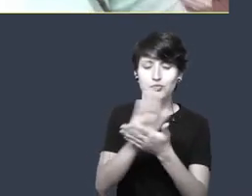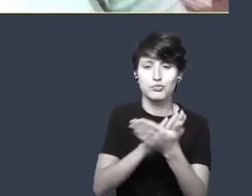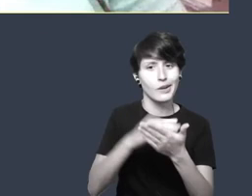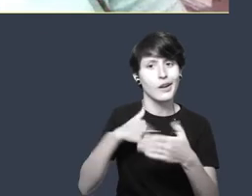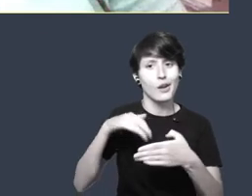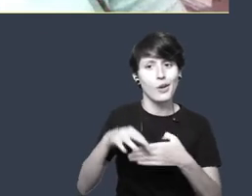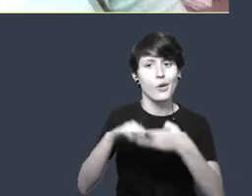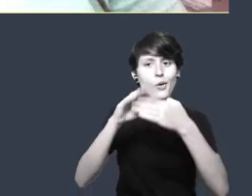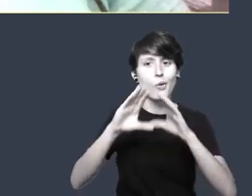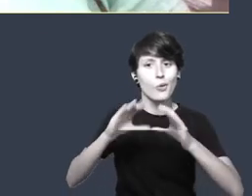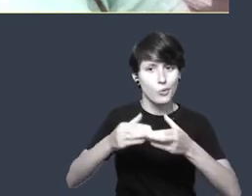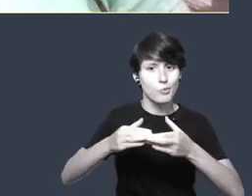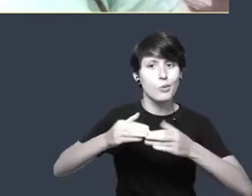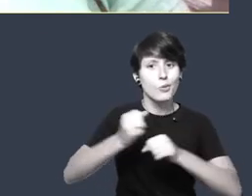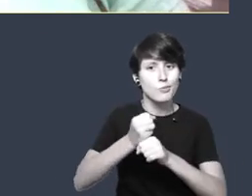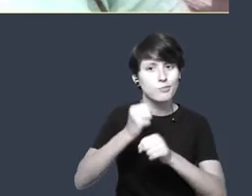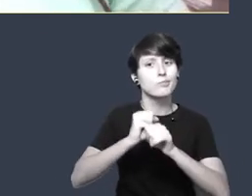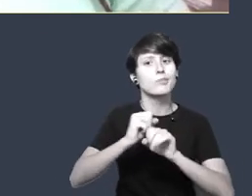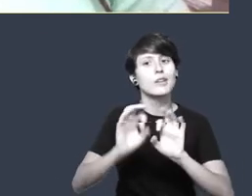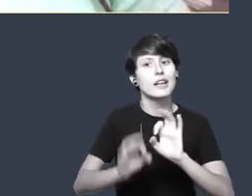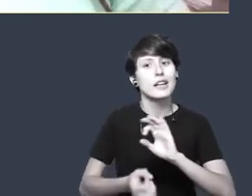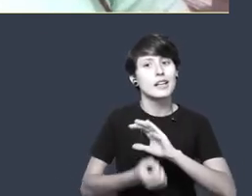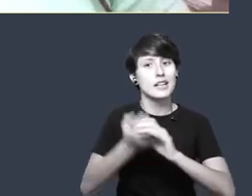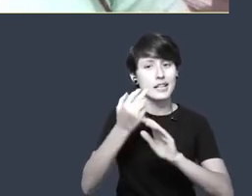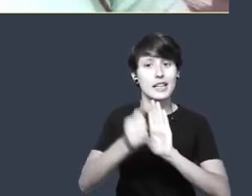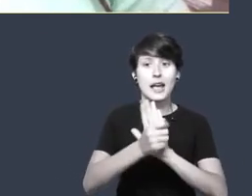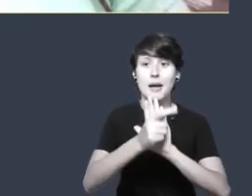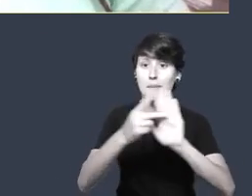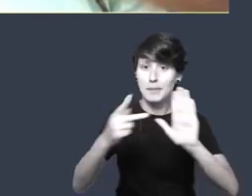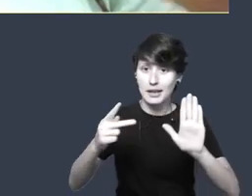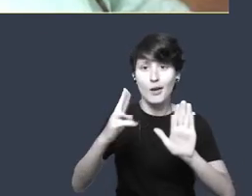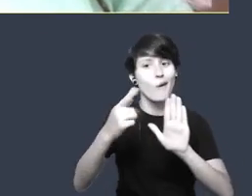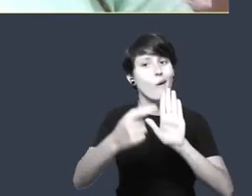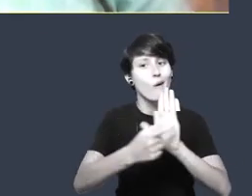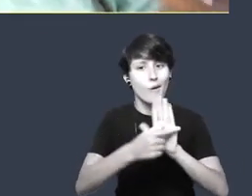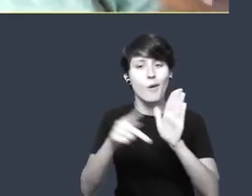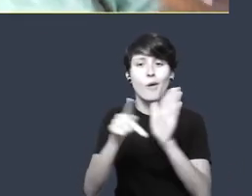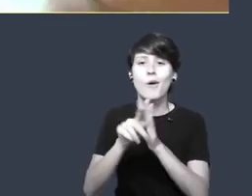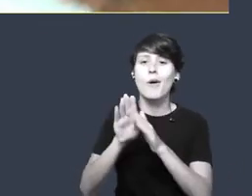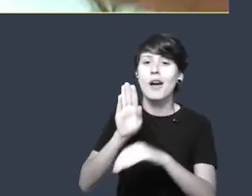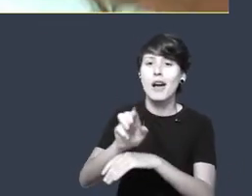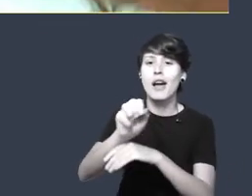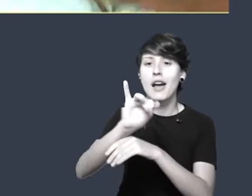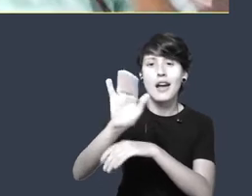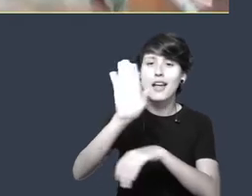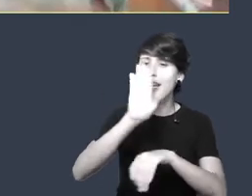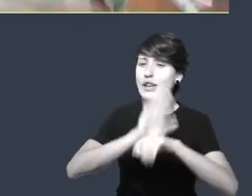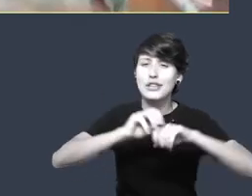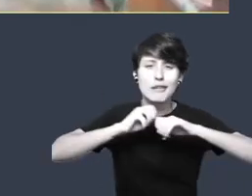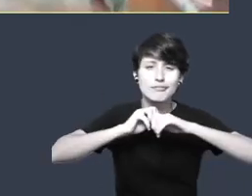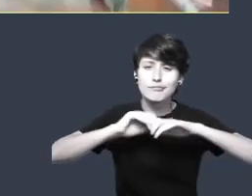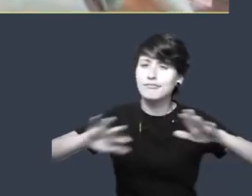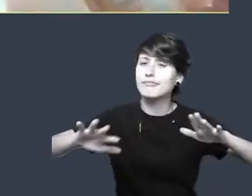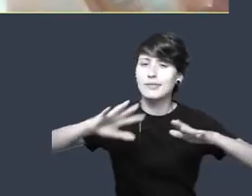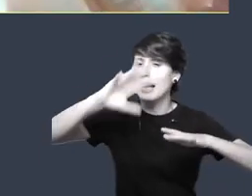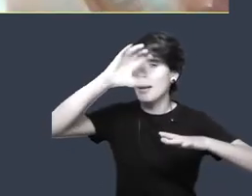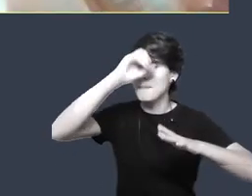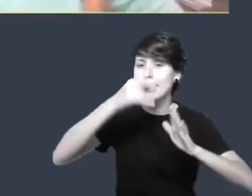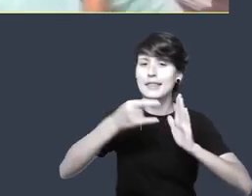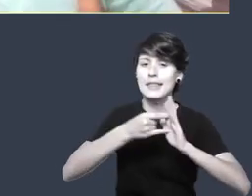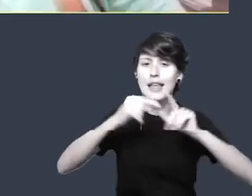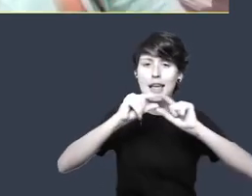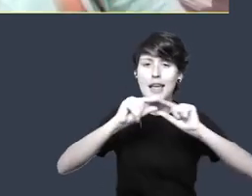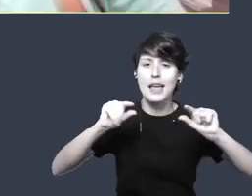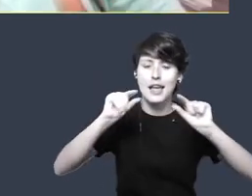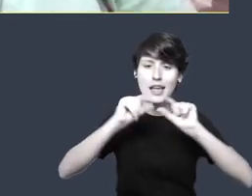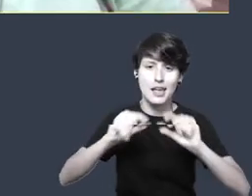que constrói ferramentas open source para IA, para ajudar na mitigação de viés de algoritmos. Então, eu queria que você comentasse um